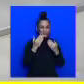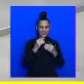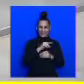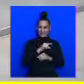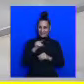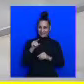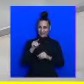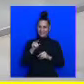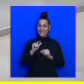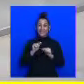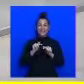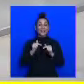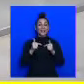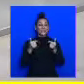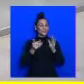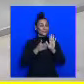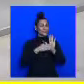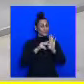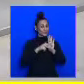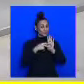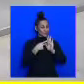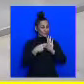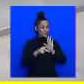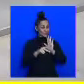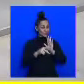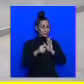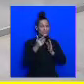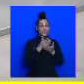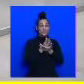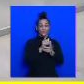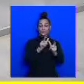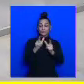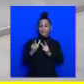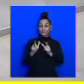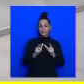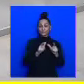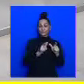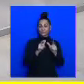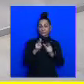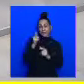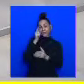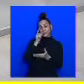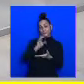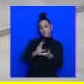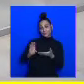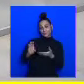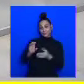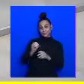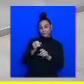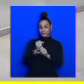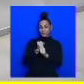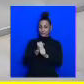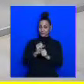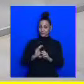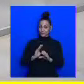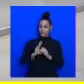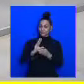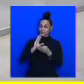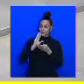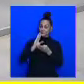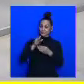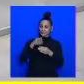E aí, a sorte estava na sua aposta? Após a apuração, você poderá saber de onde são as apostas vencedoras ou se o prêmio